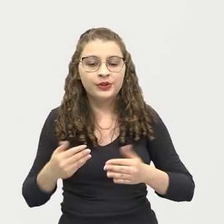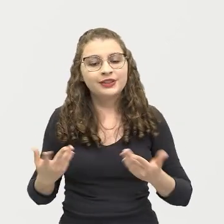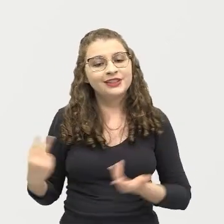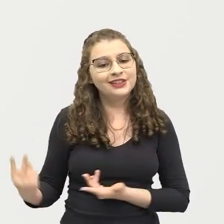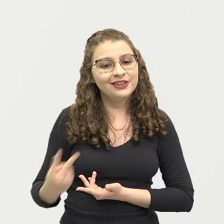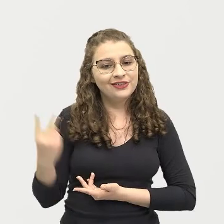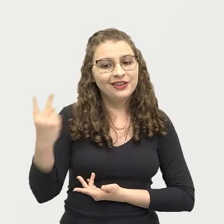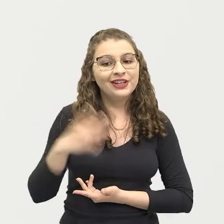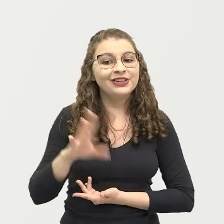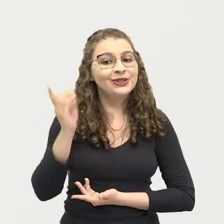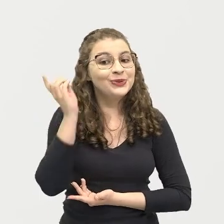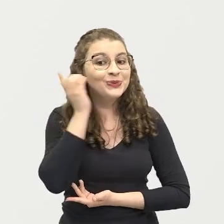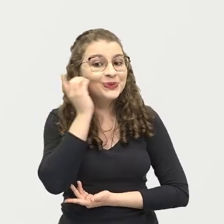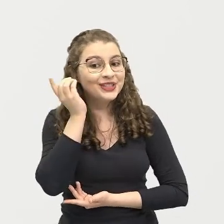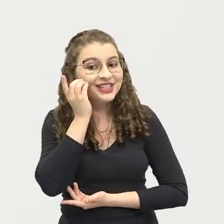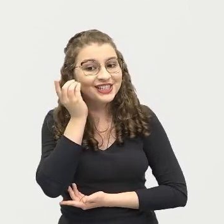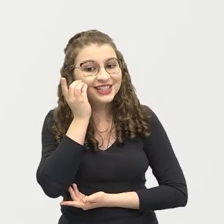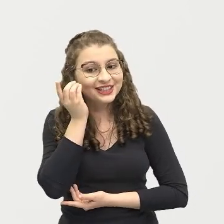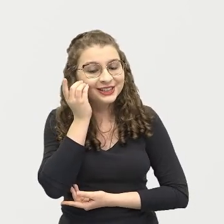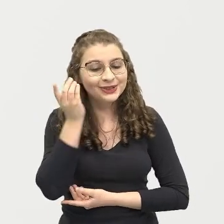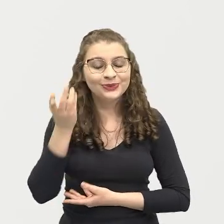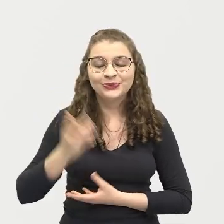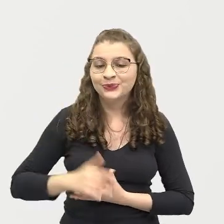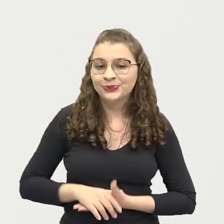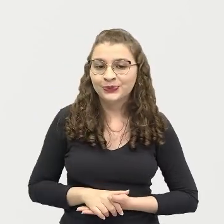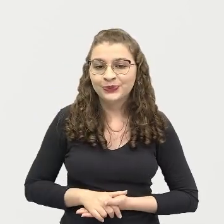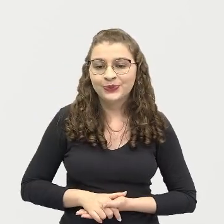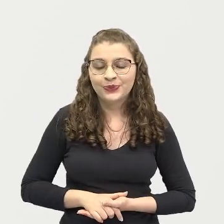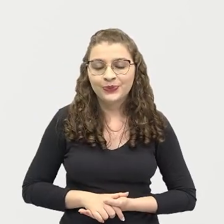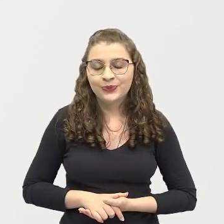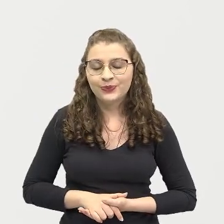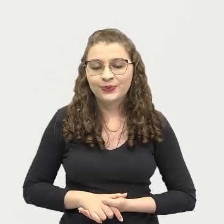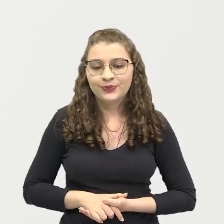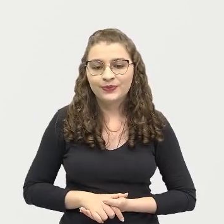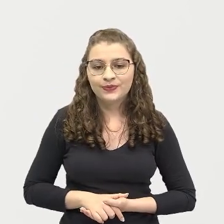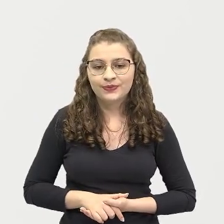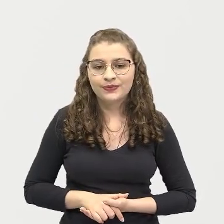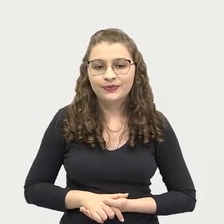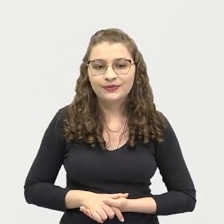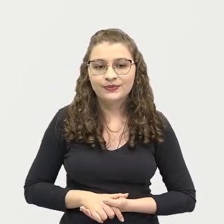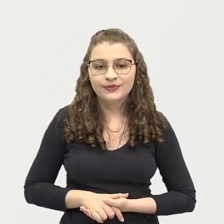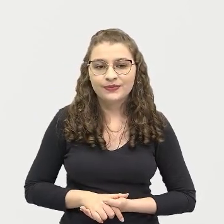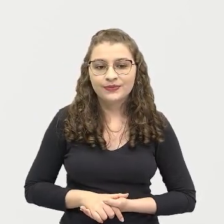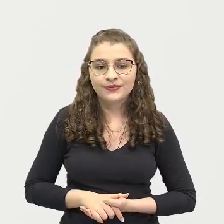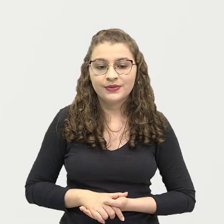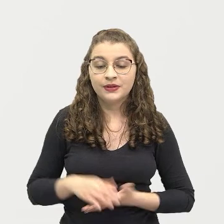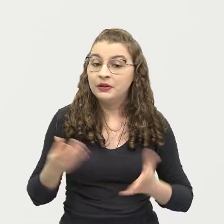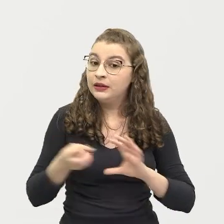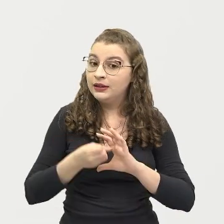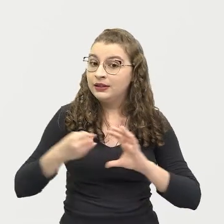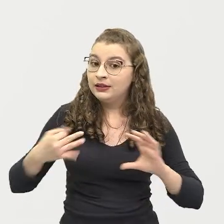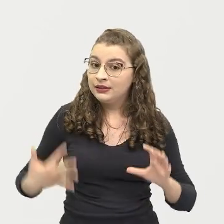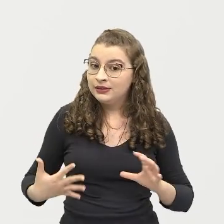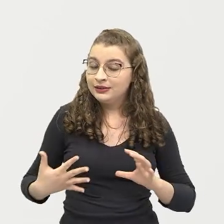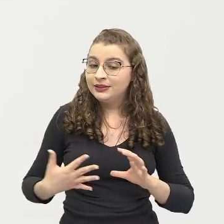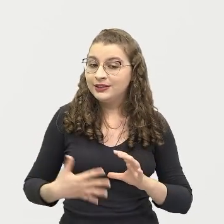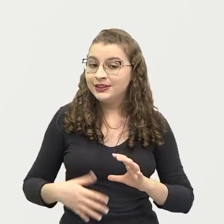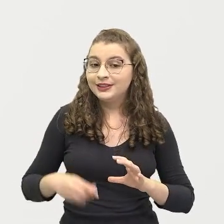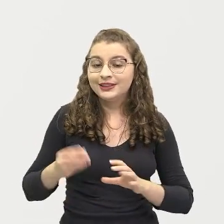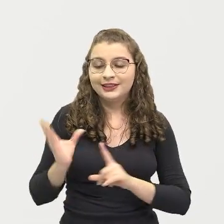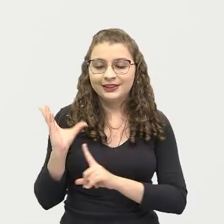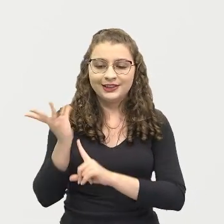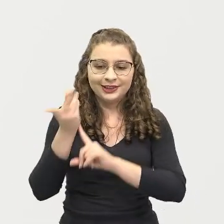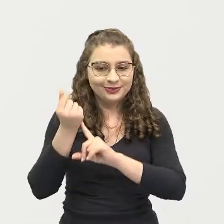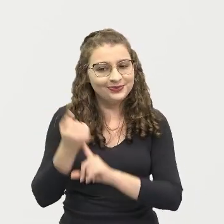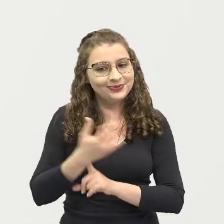e valoriza o cotidiano, o dia a dia do brasileiro. Então, características aí da